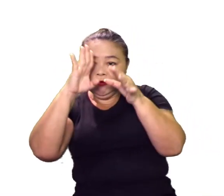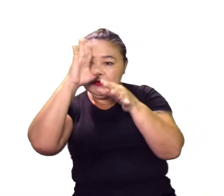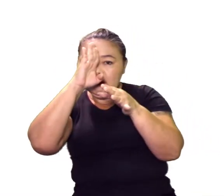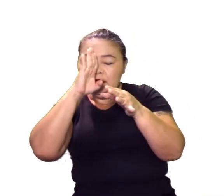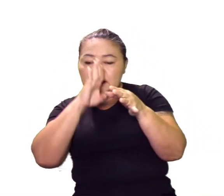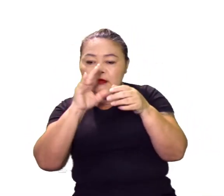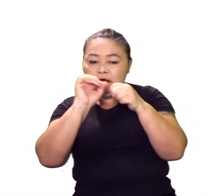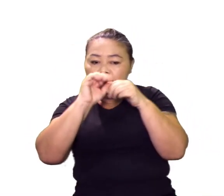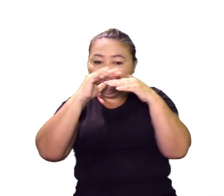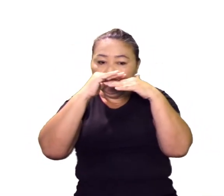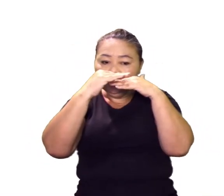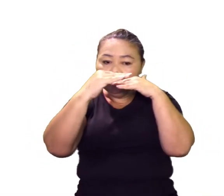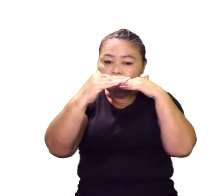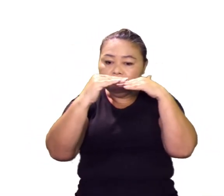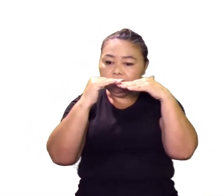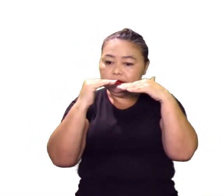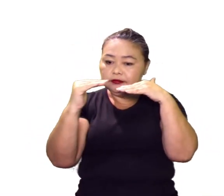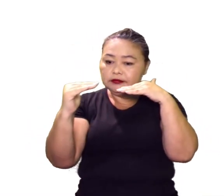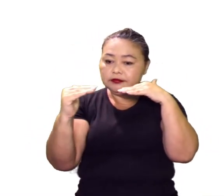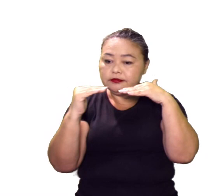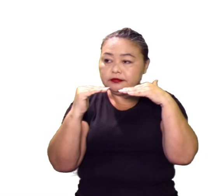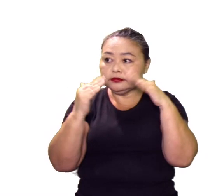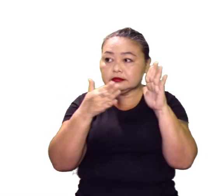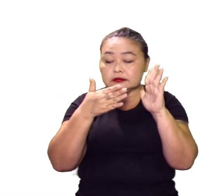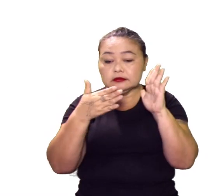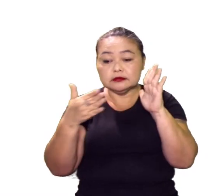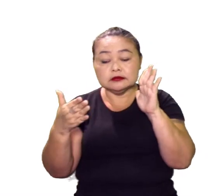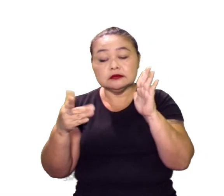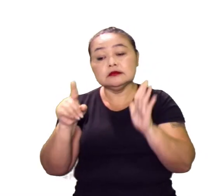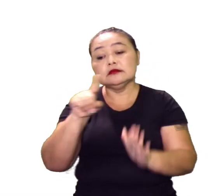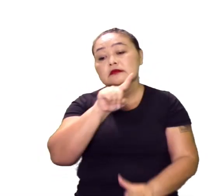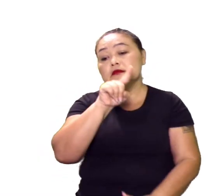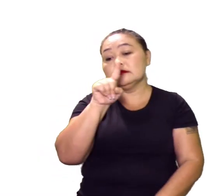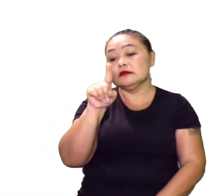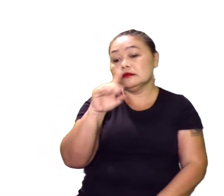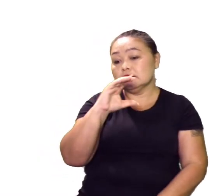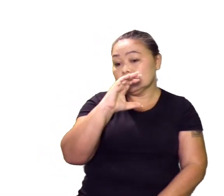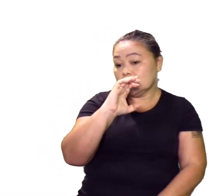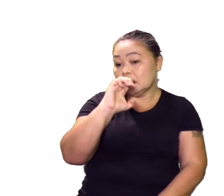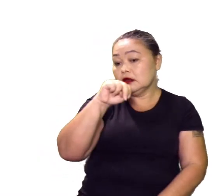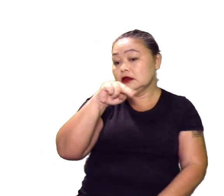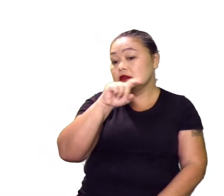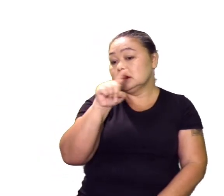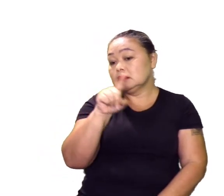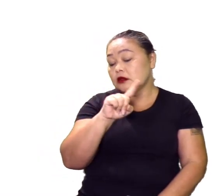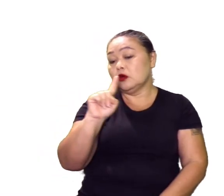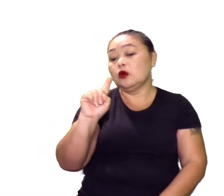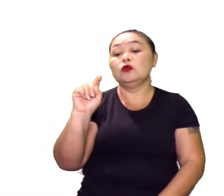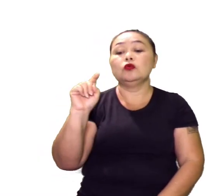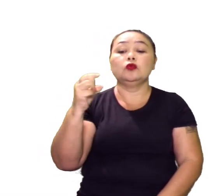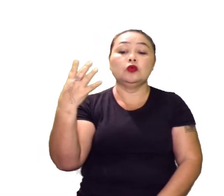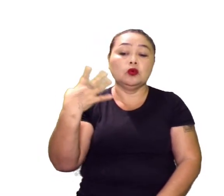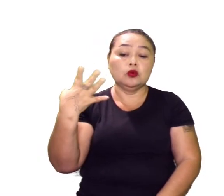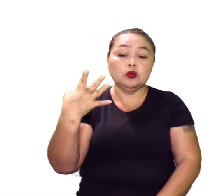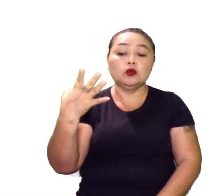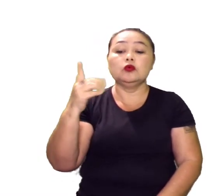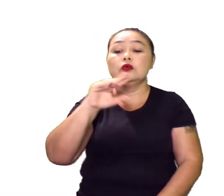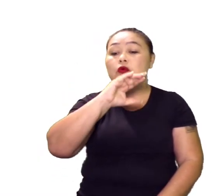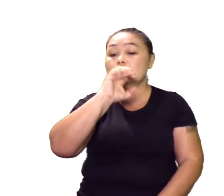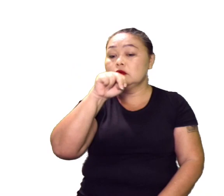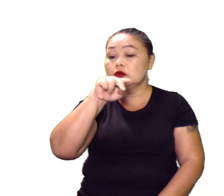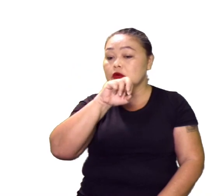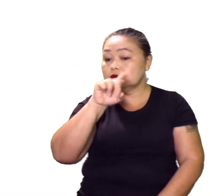as coberturas sedimentares dos períodos Cenozoico, né, do Quaternário, Cenozoico do Terciário,